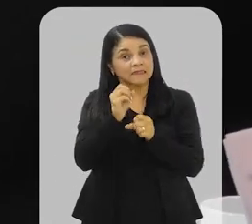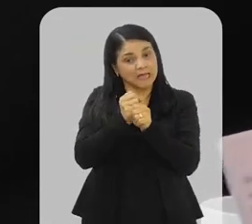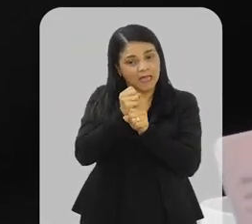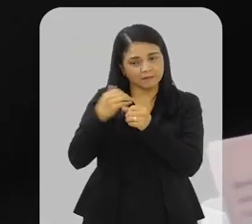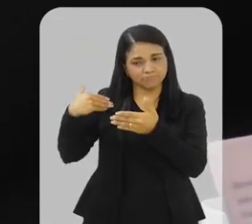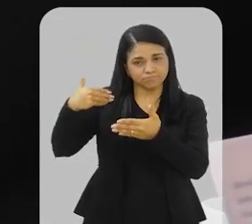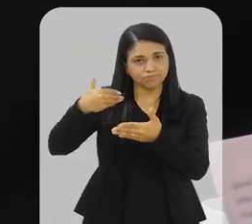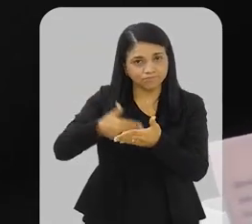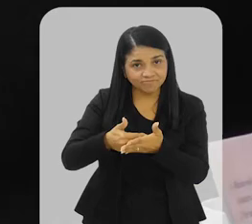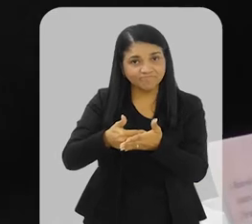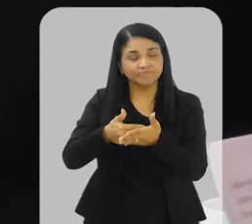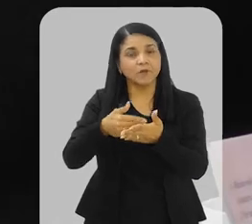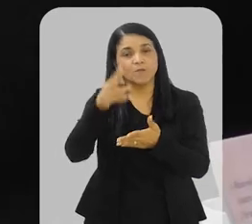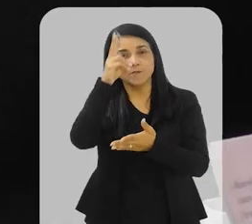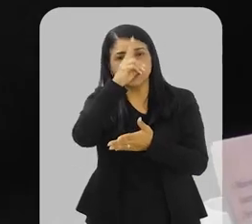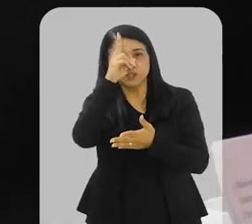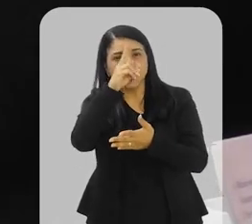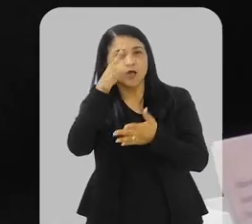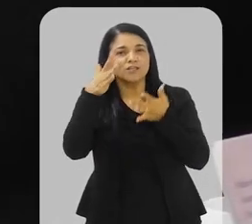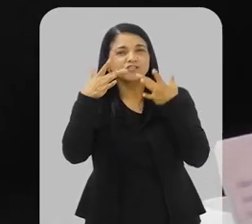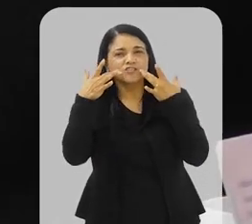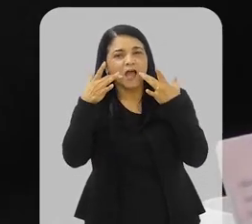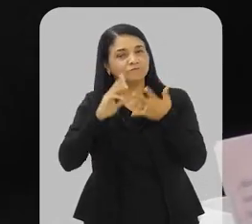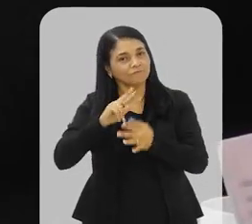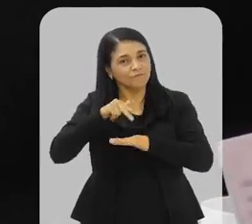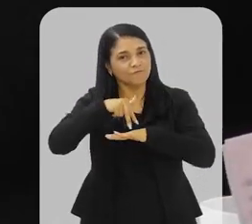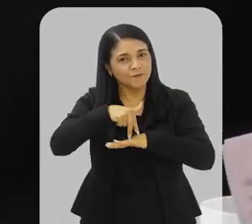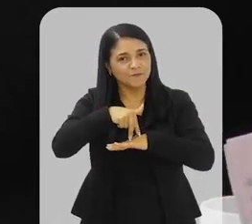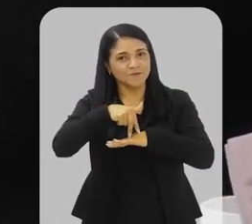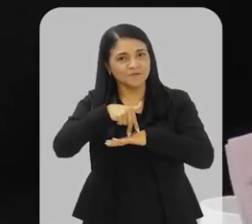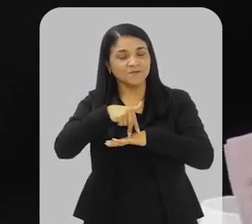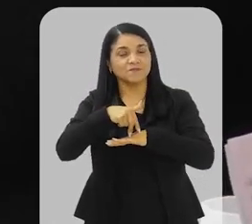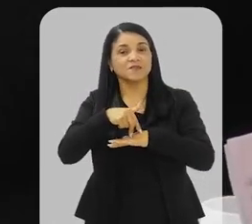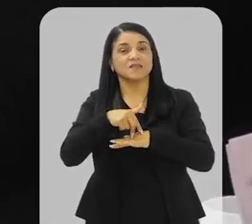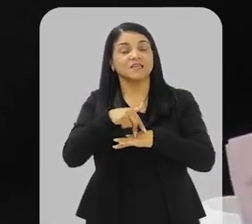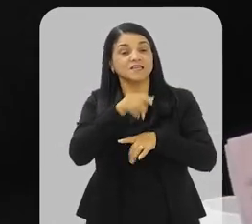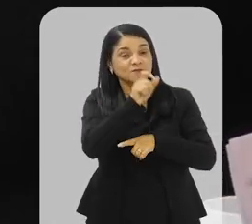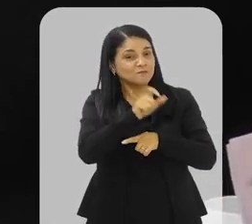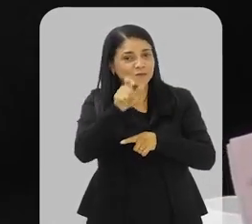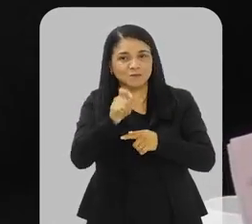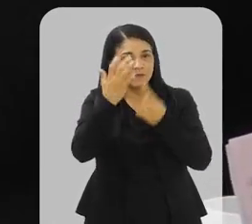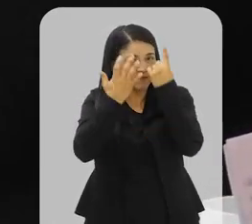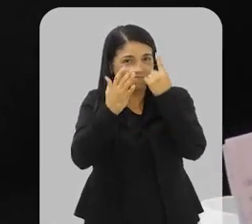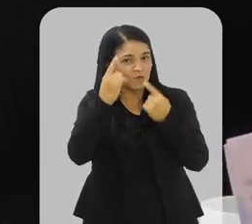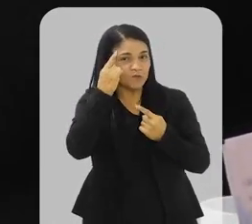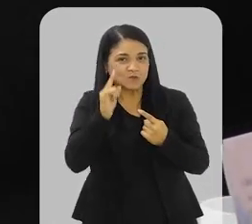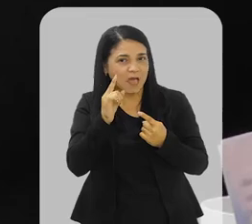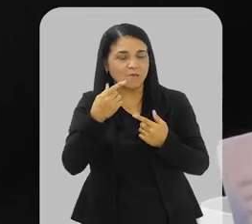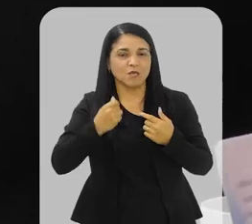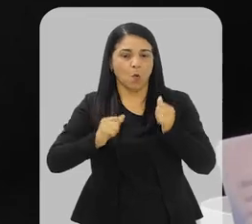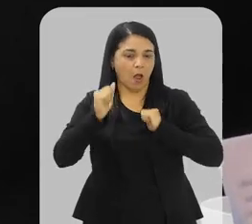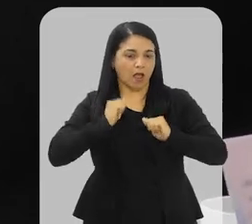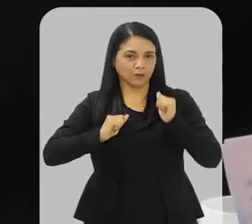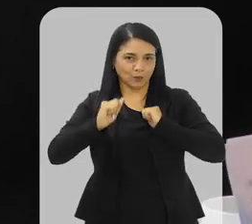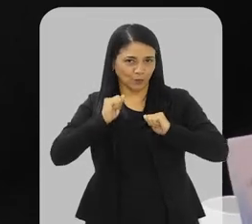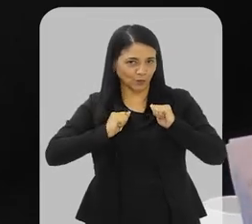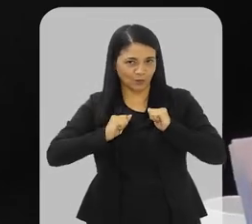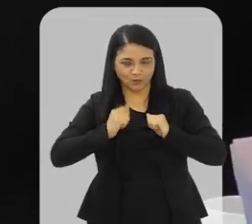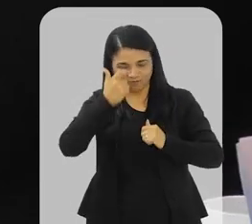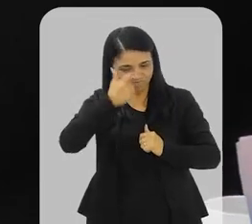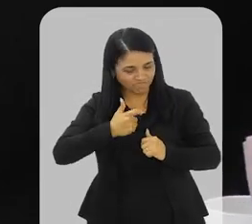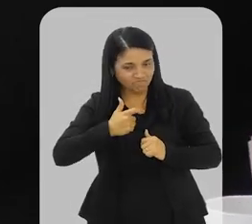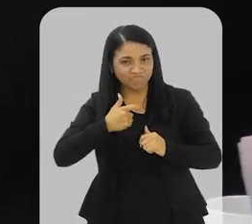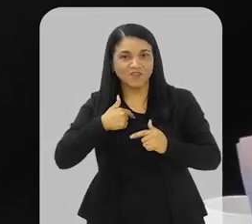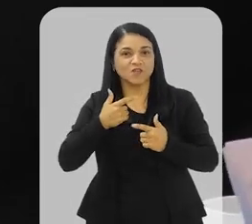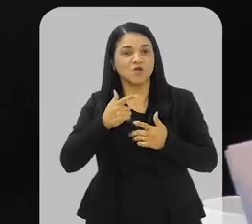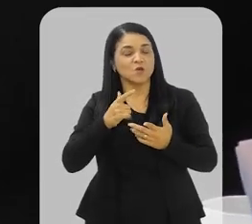esses 30 anos uma história Super consolidada de teatro e é engraçado que muita gente da do carnaval não sabe que eu sou ator muita gente do carnaval não